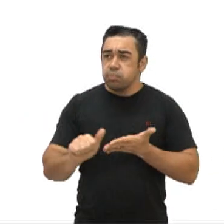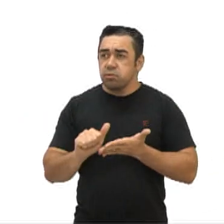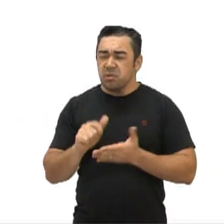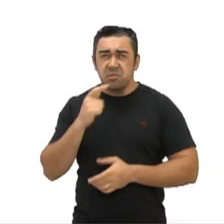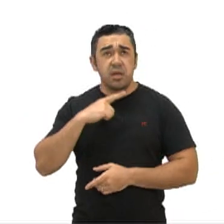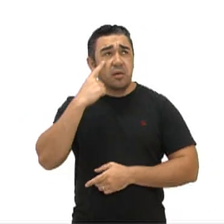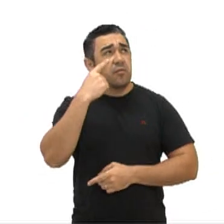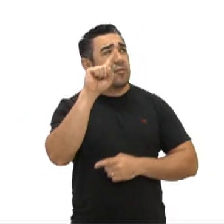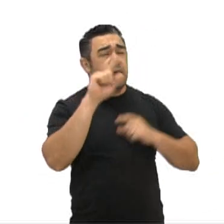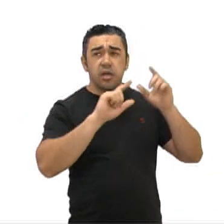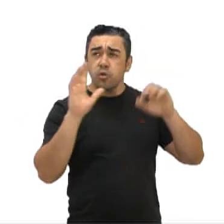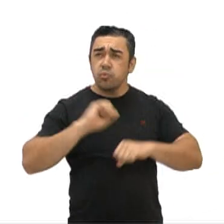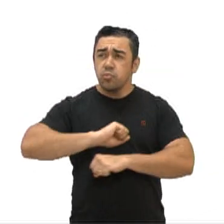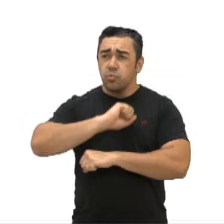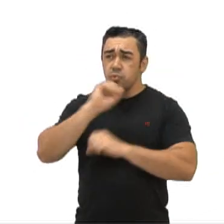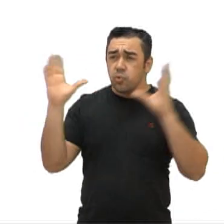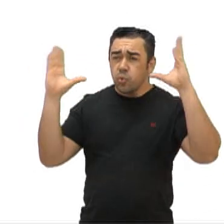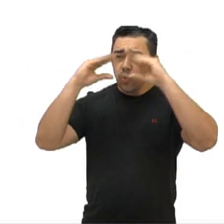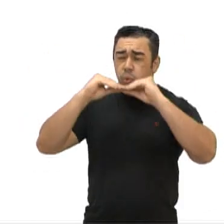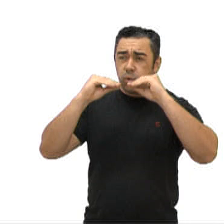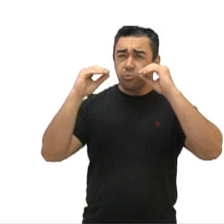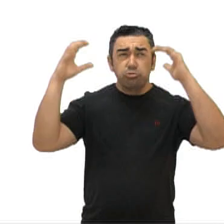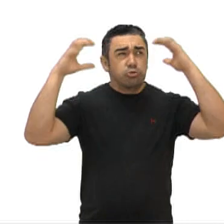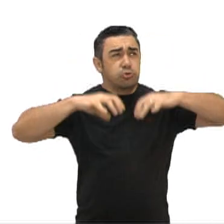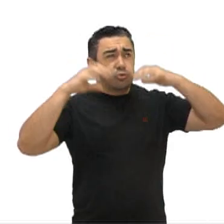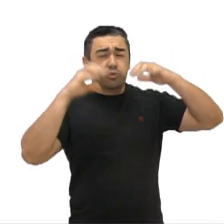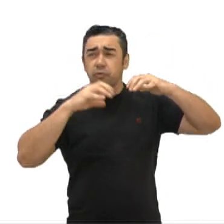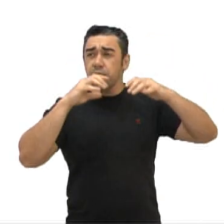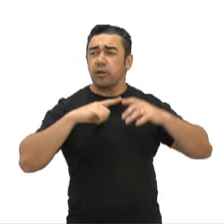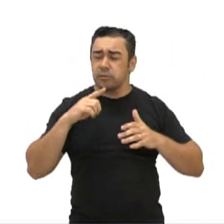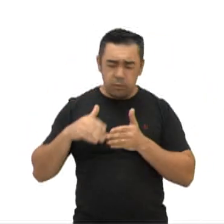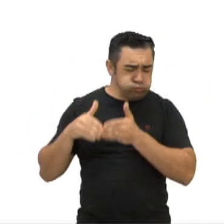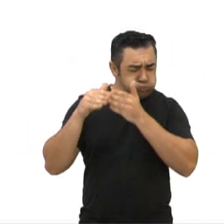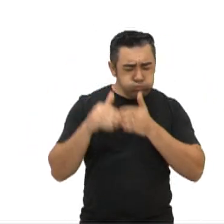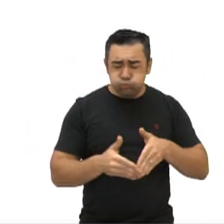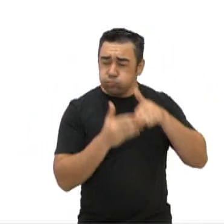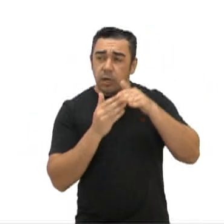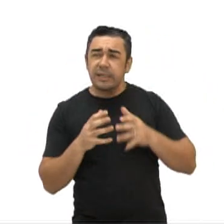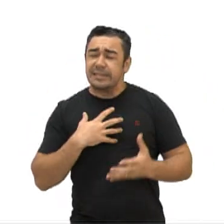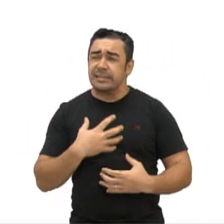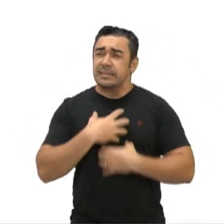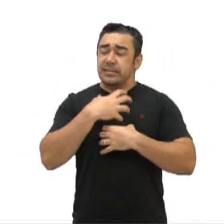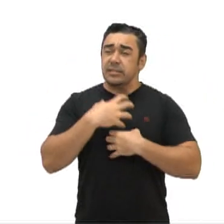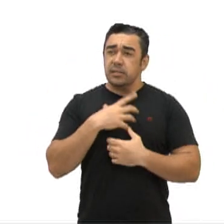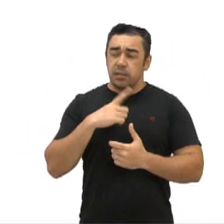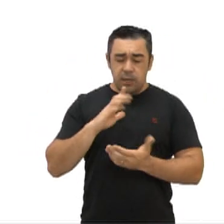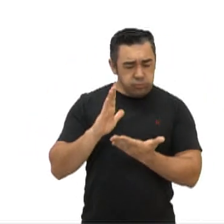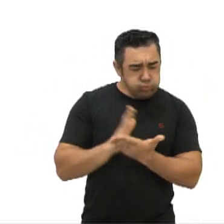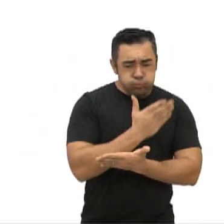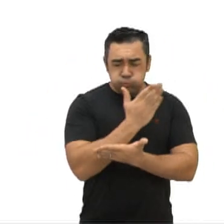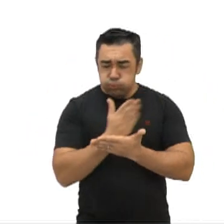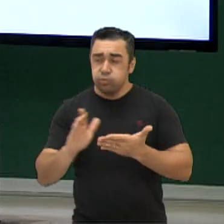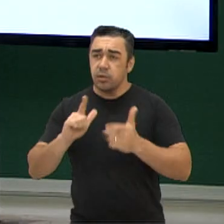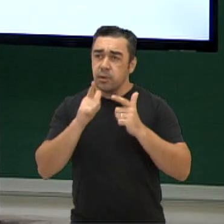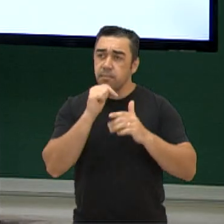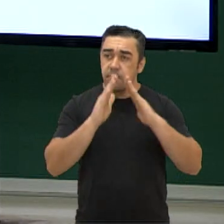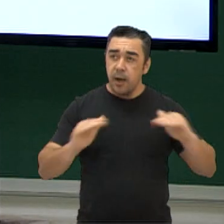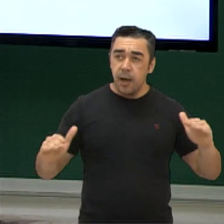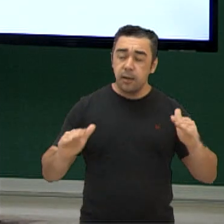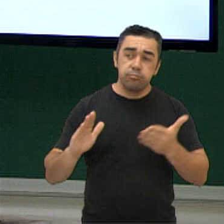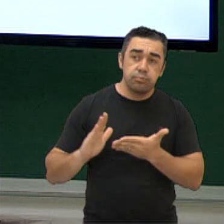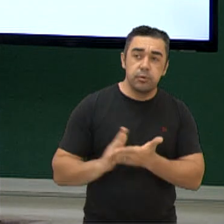Astros, noites, tempestades, rolai das imensidades, varrei os mares este